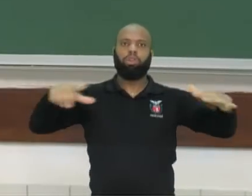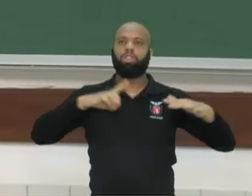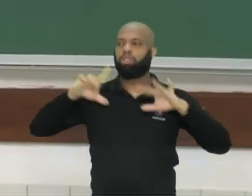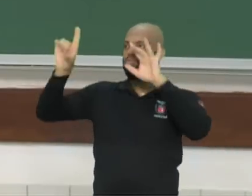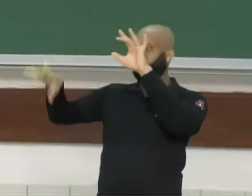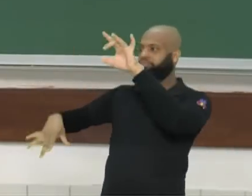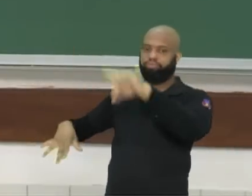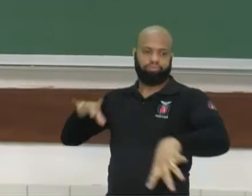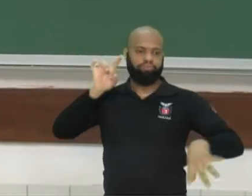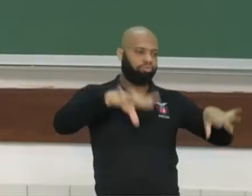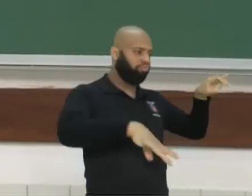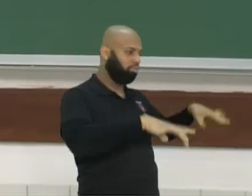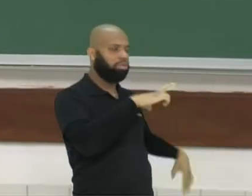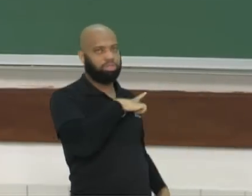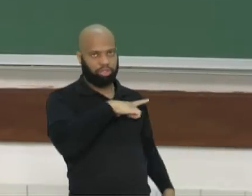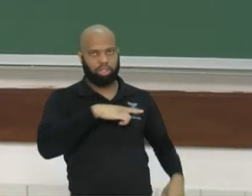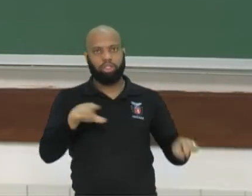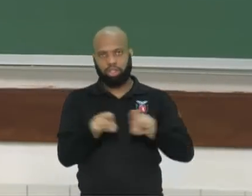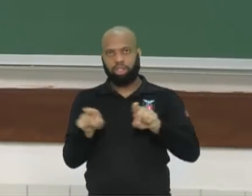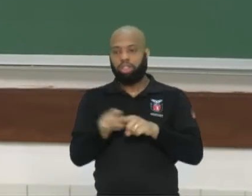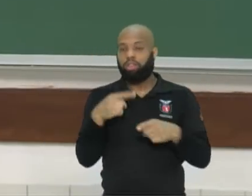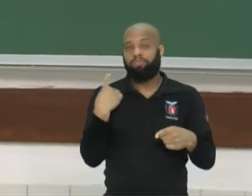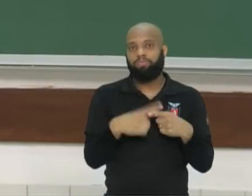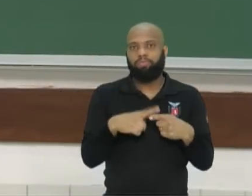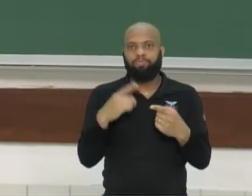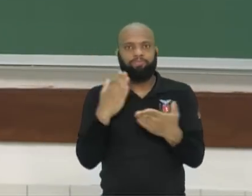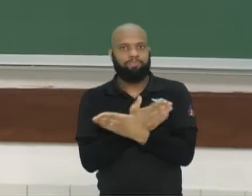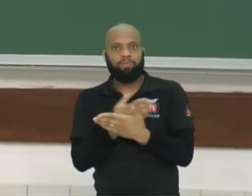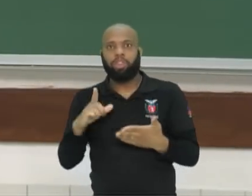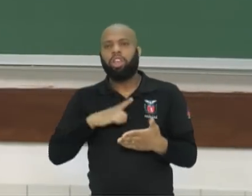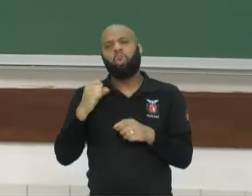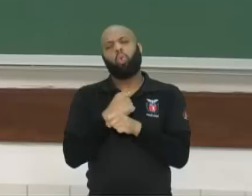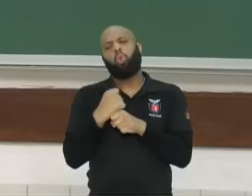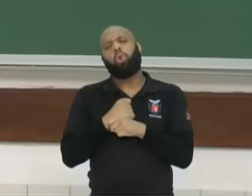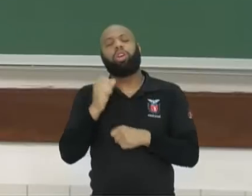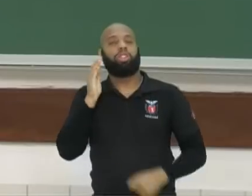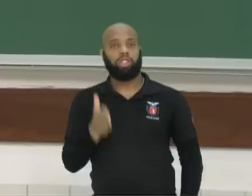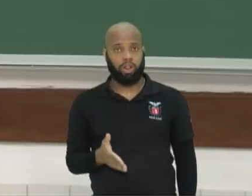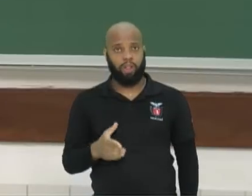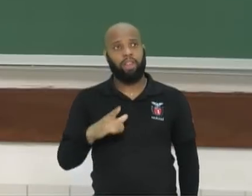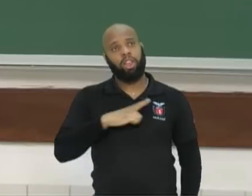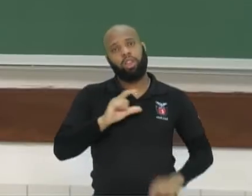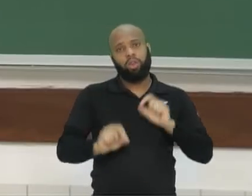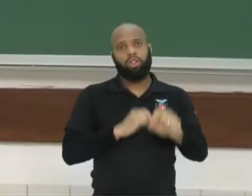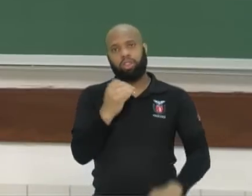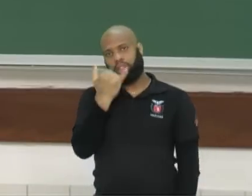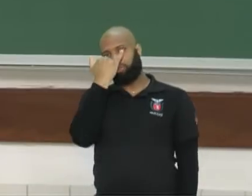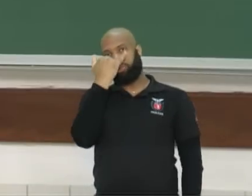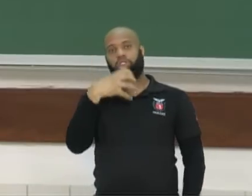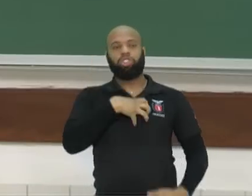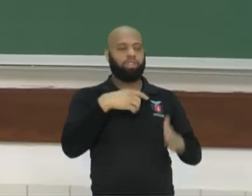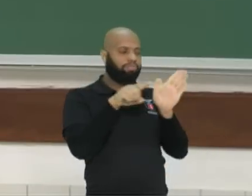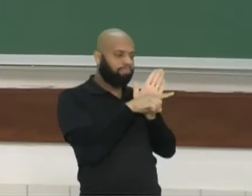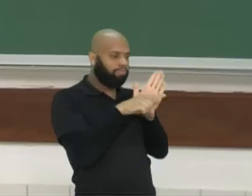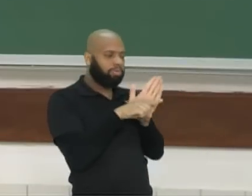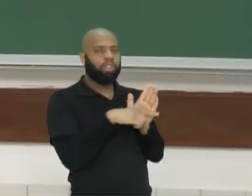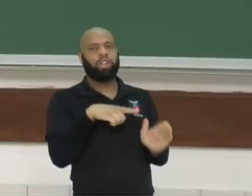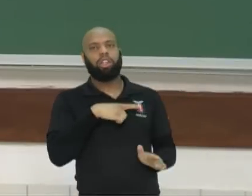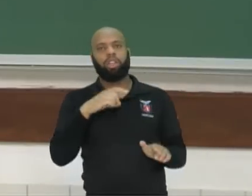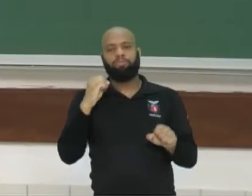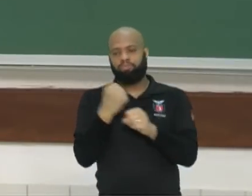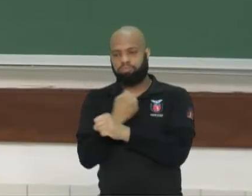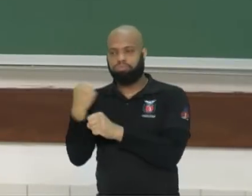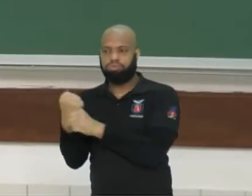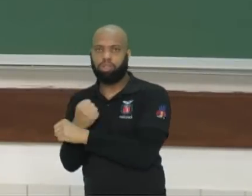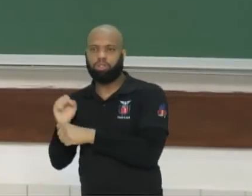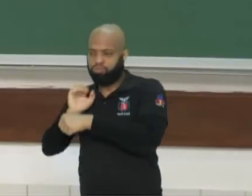que sair das suas áreas ali, que muitas vezes estão há dezenas de anos. Então são impactos negativos da